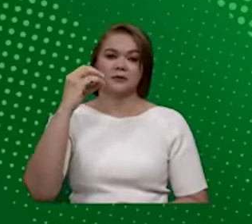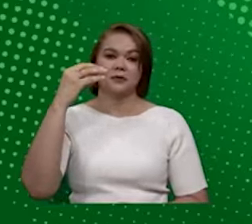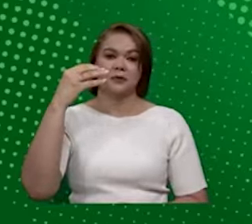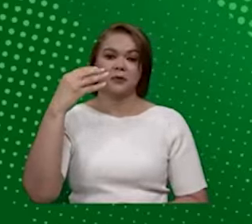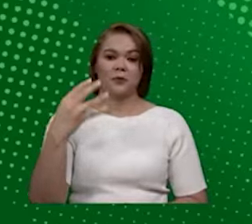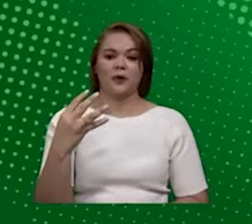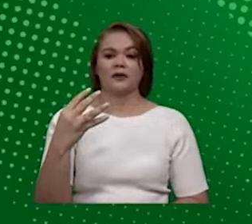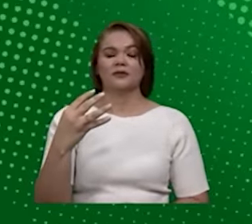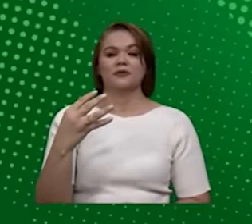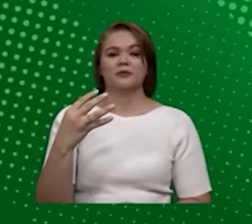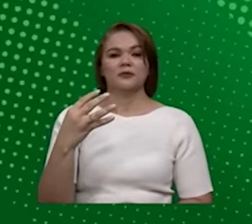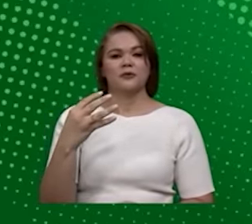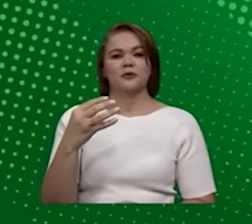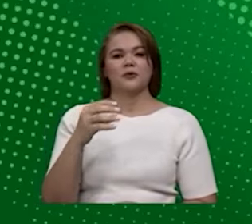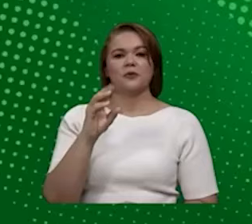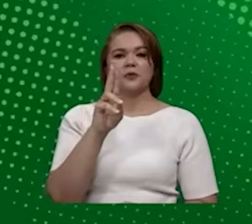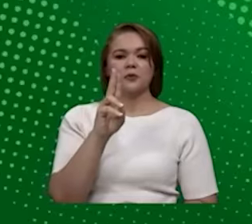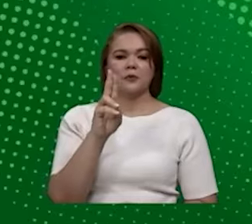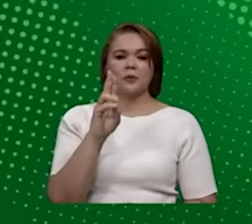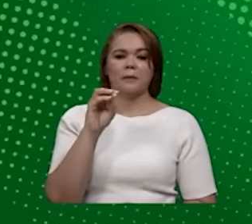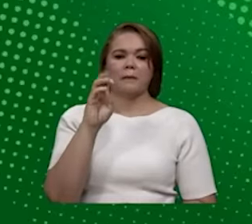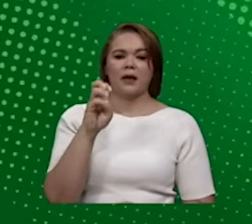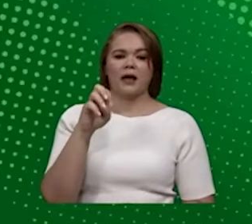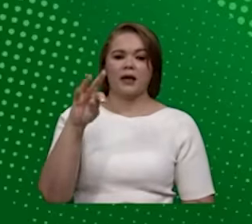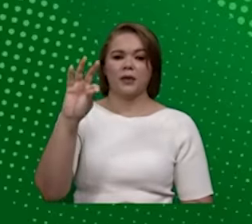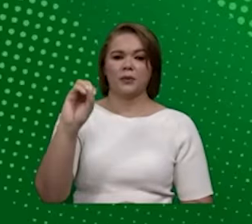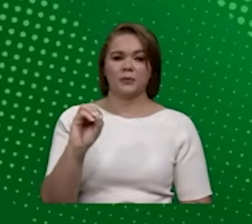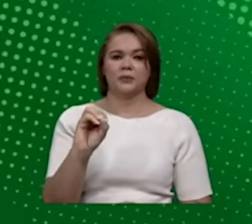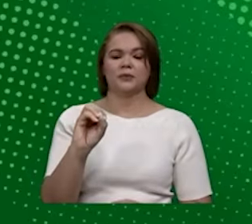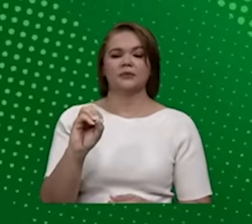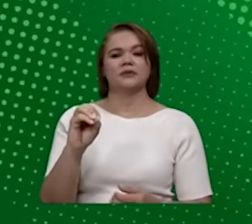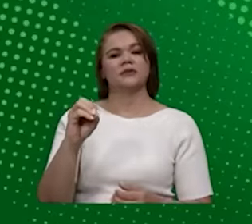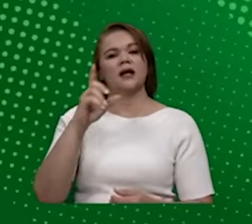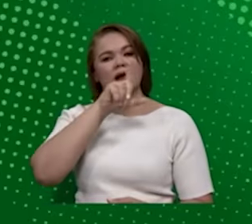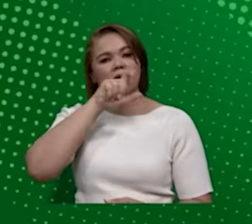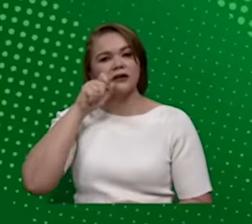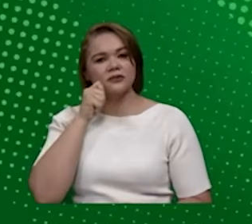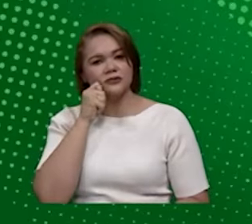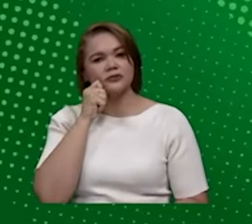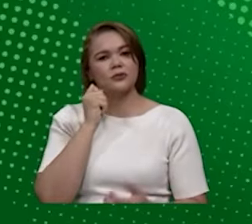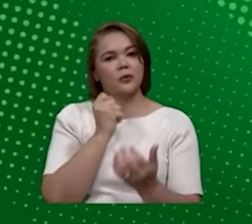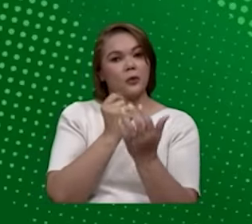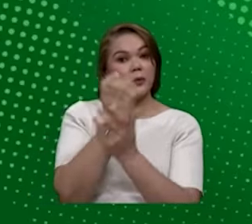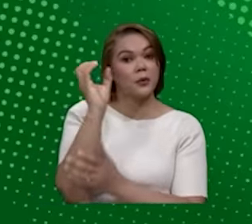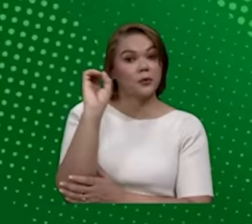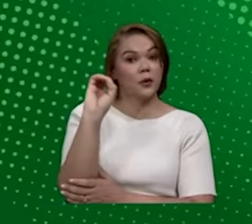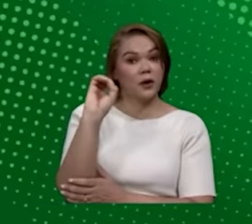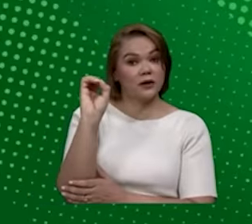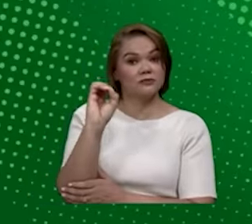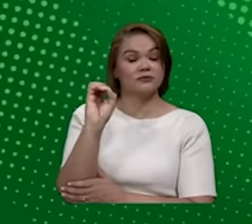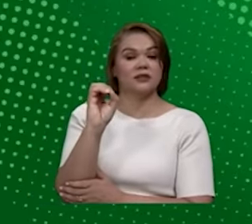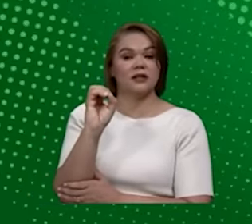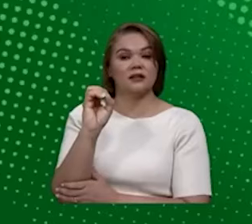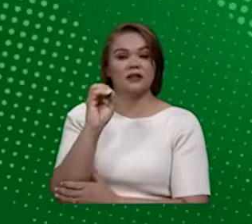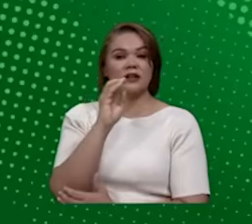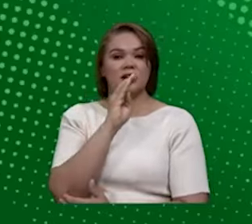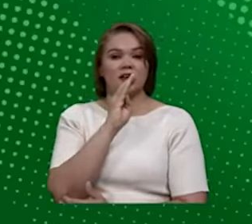0344-504, Humberto de Aracaju. Adquiriu com a Letícia Cristina lá no G. Barbosa Orlando Dantas e faturou